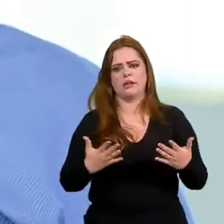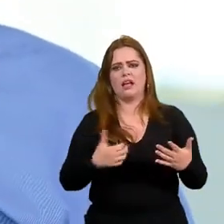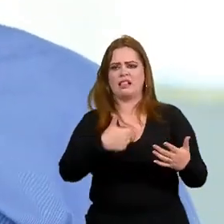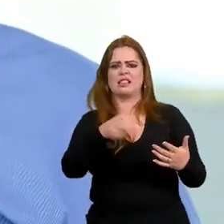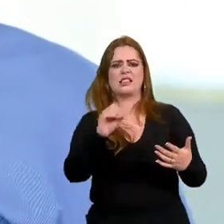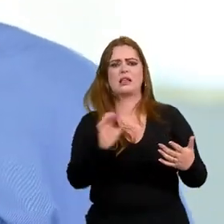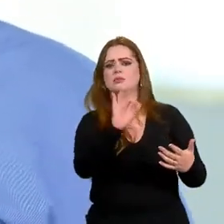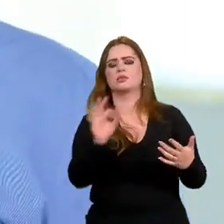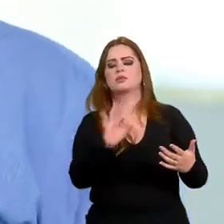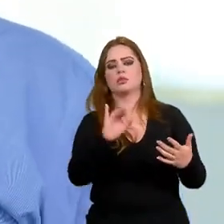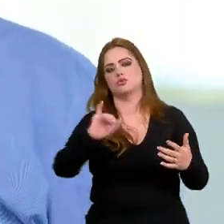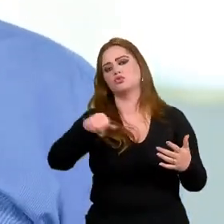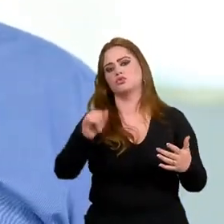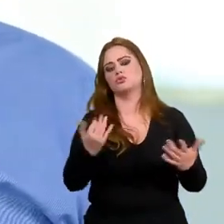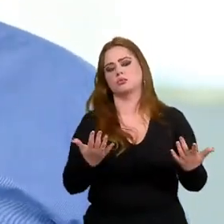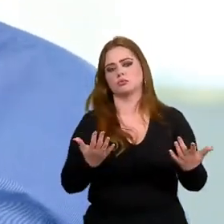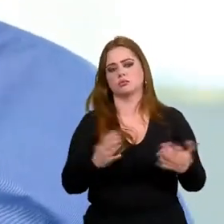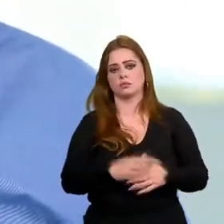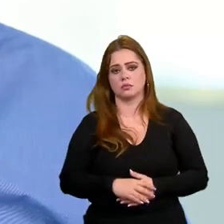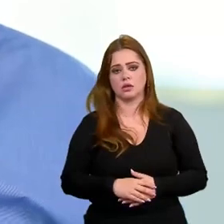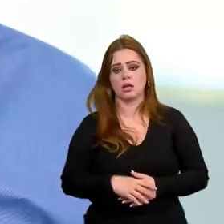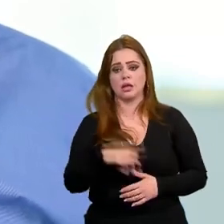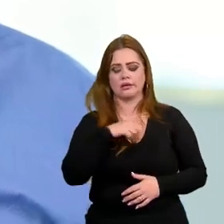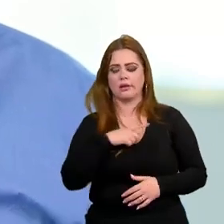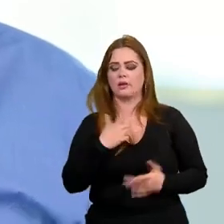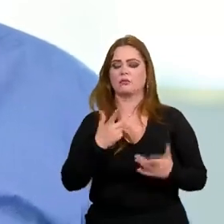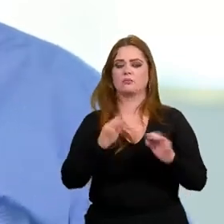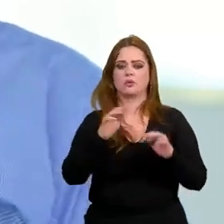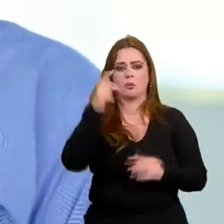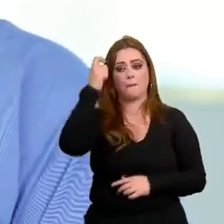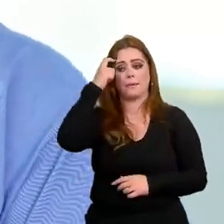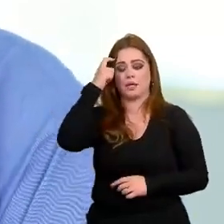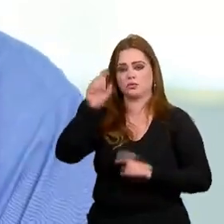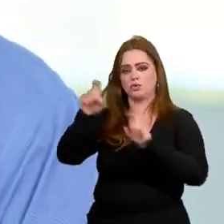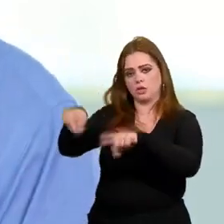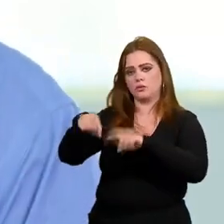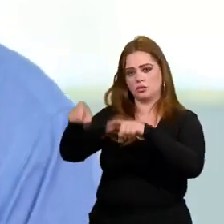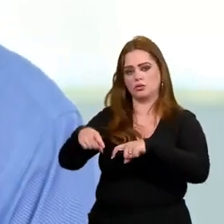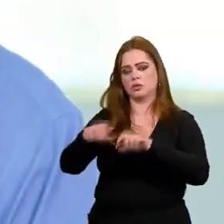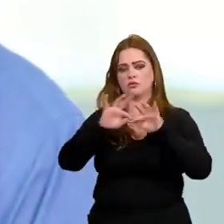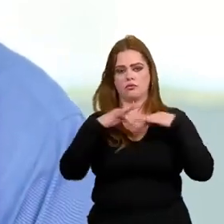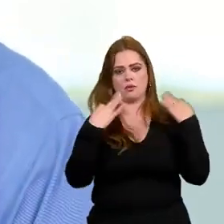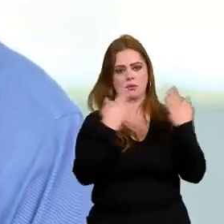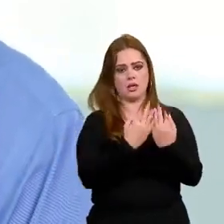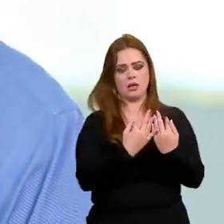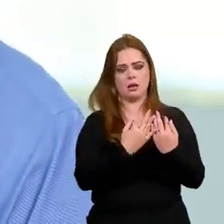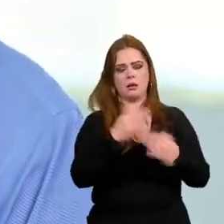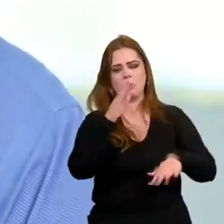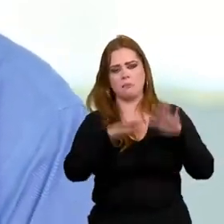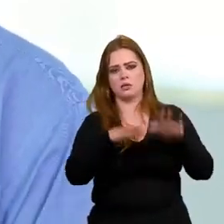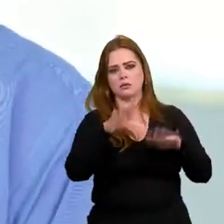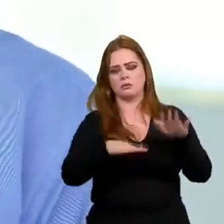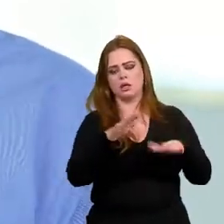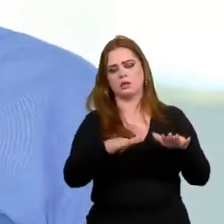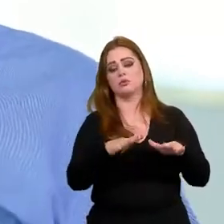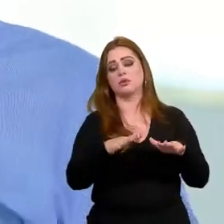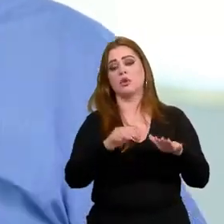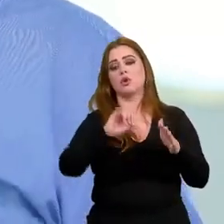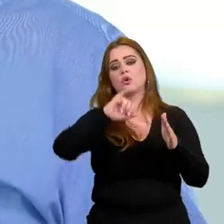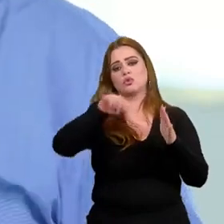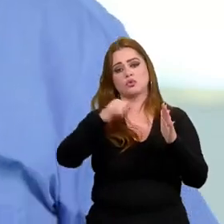programa da agricultura familiar, me parece que é 75 bilhões, também é uma taxa de juros menor do que essa, correto?